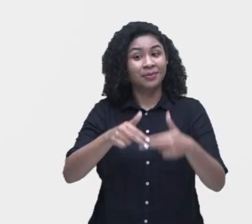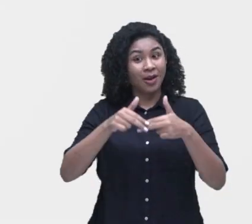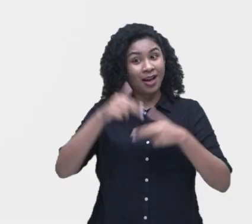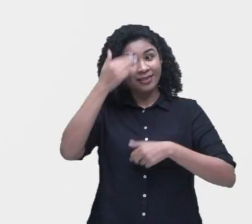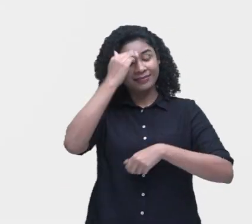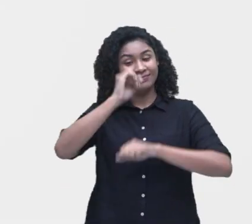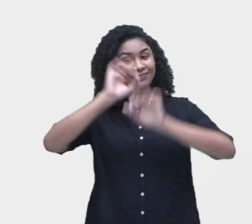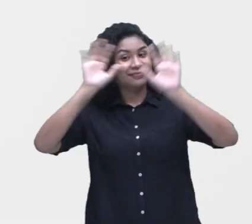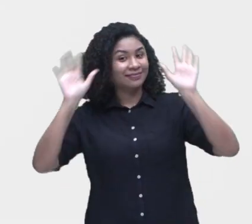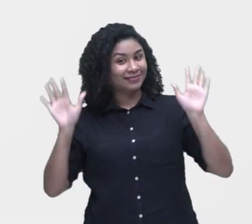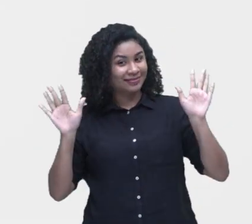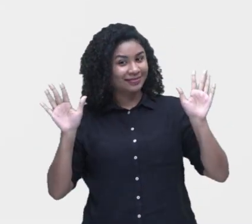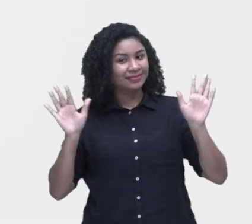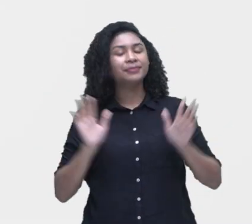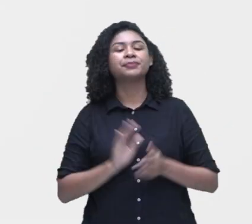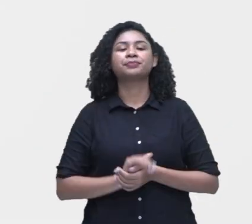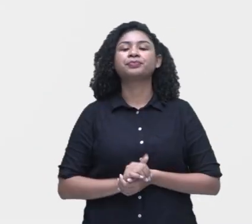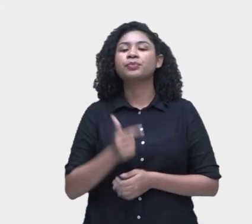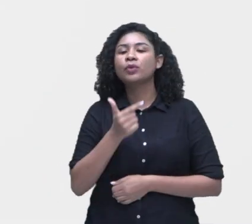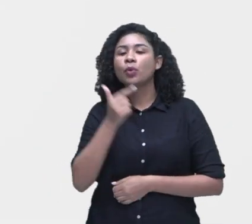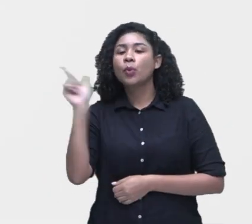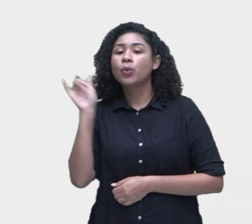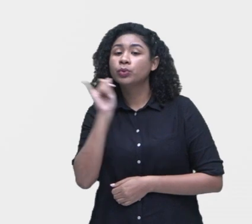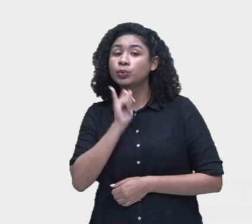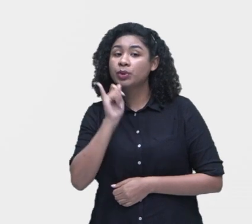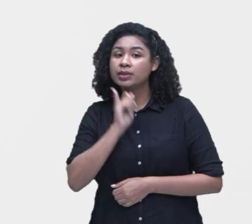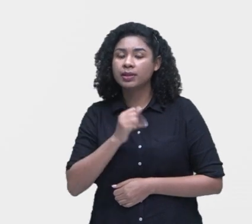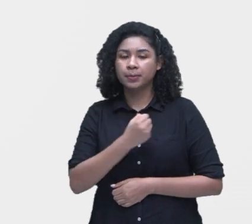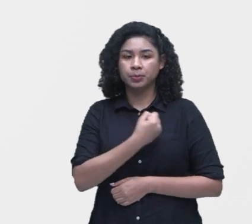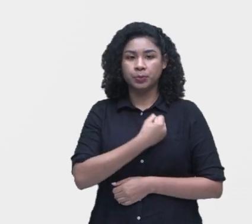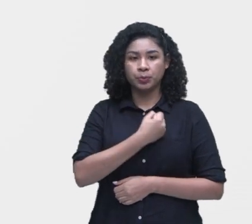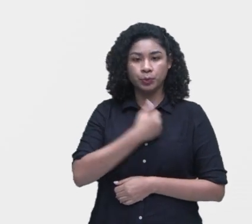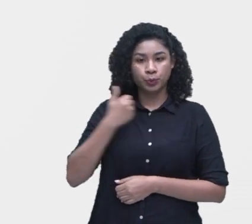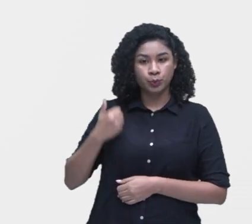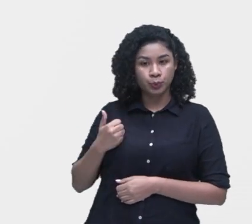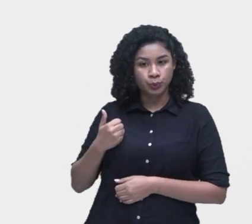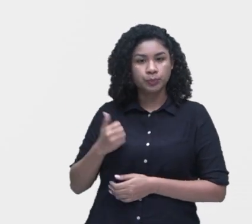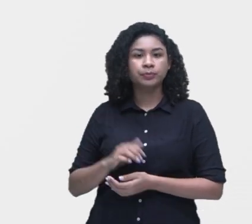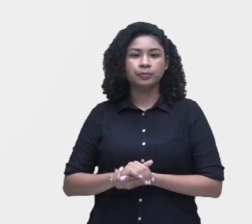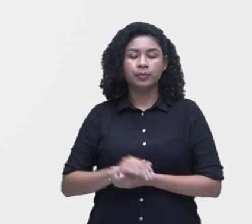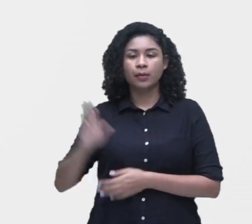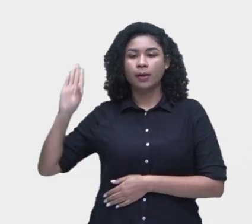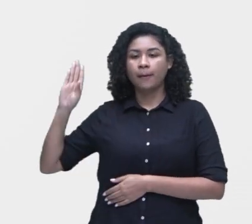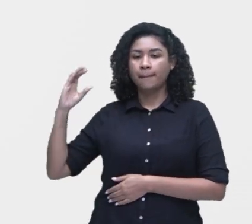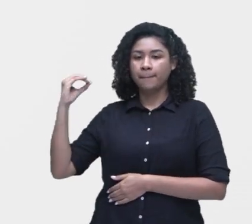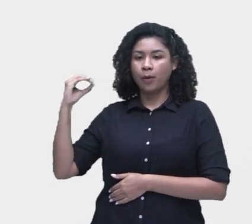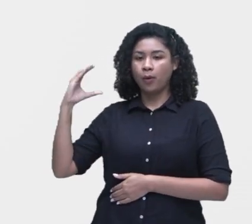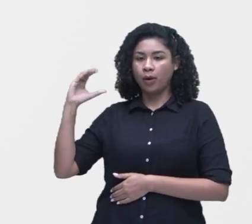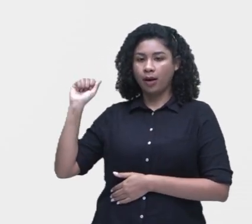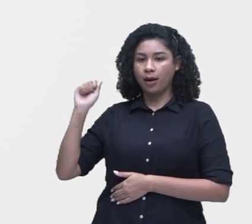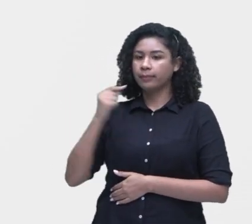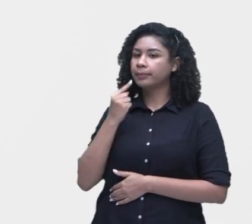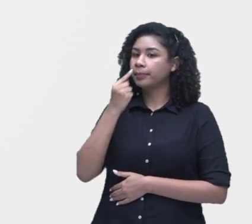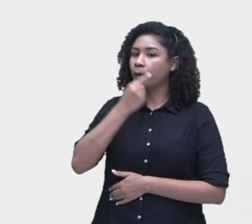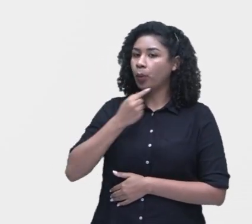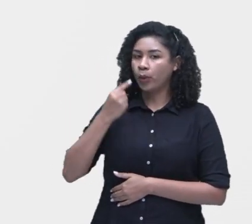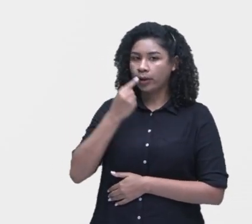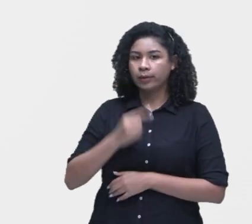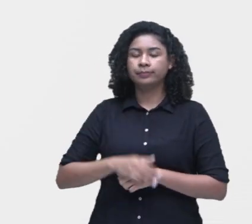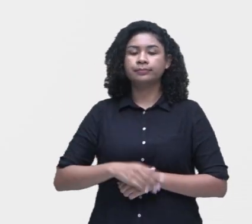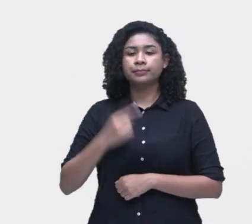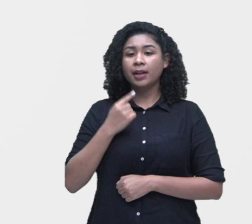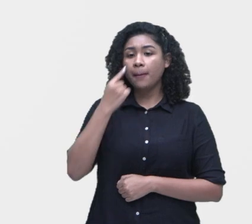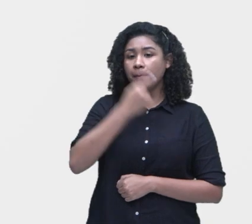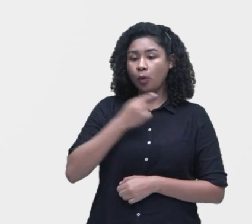mais exemplos. No caso aqui, boca. A boca